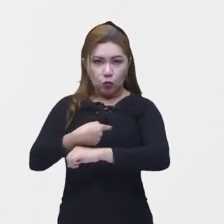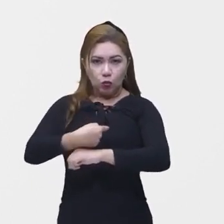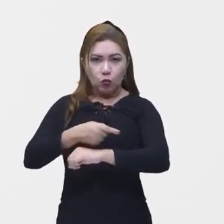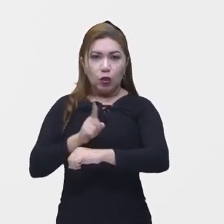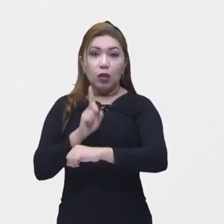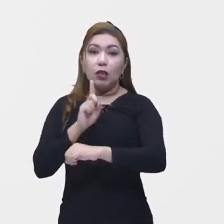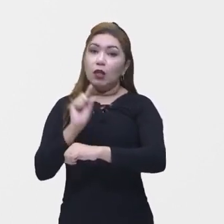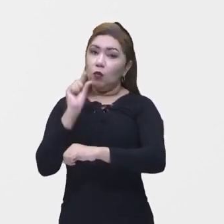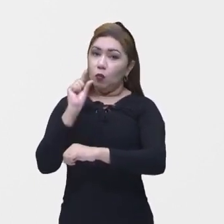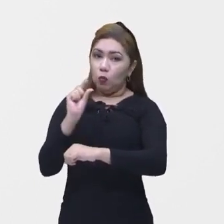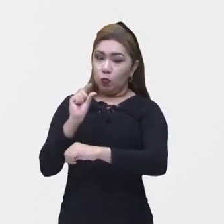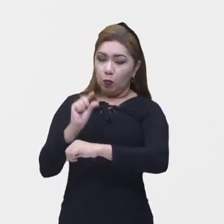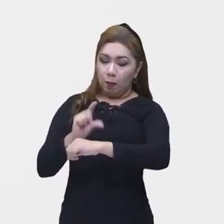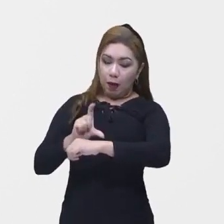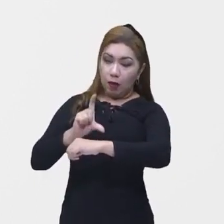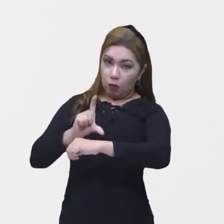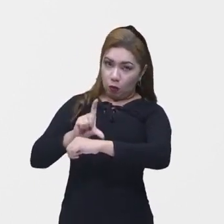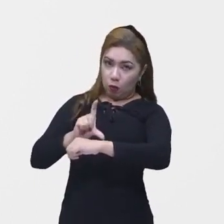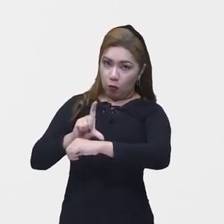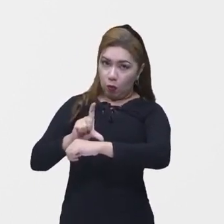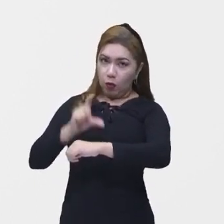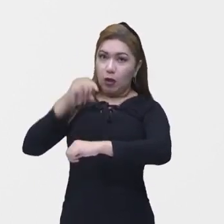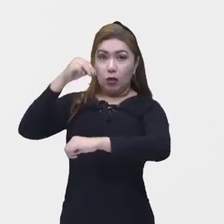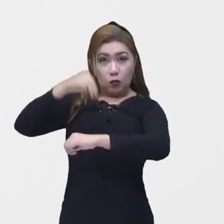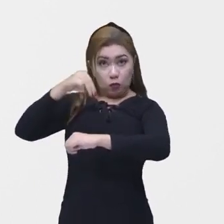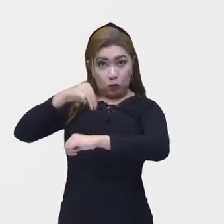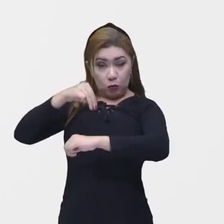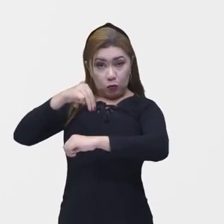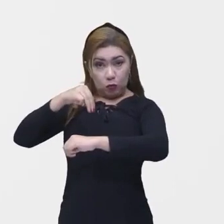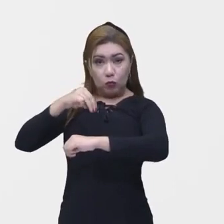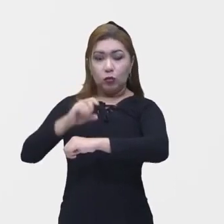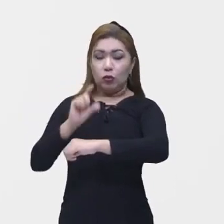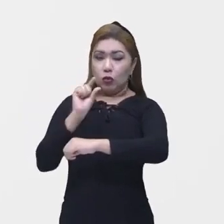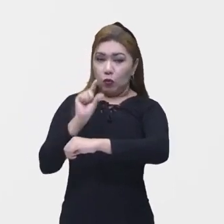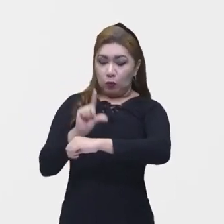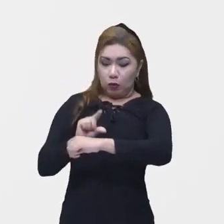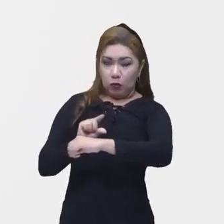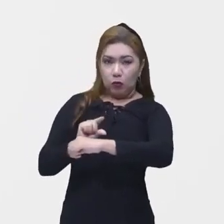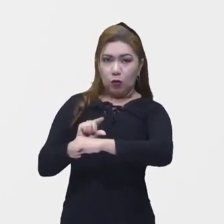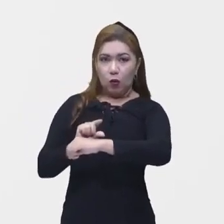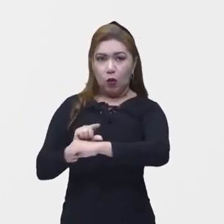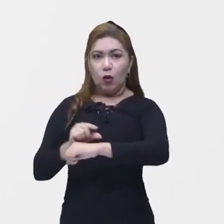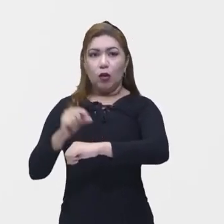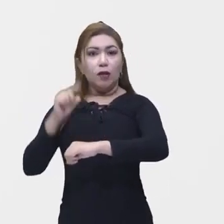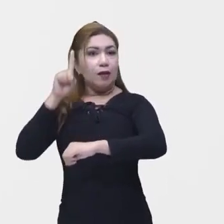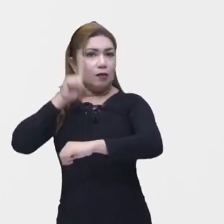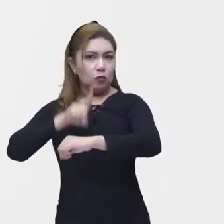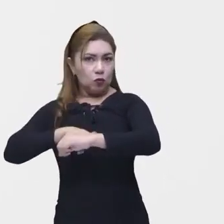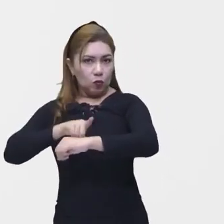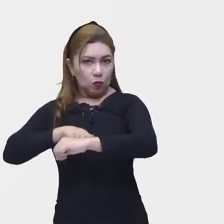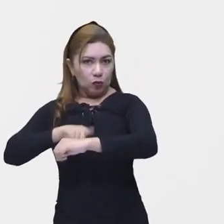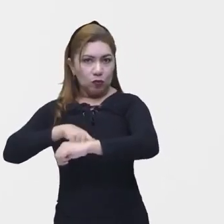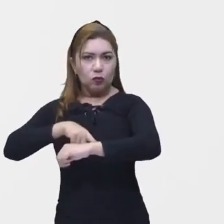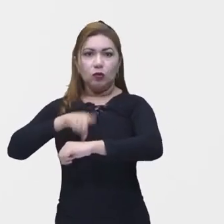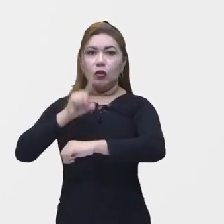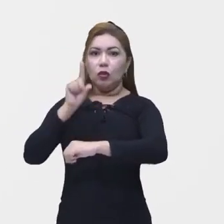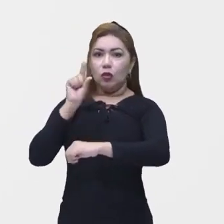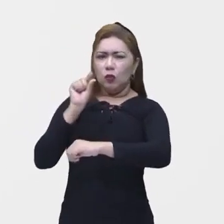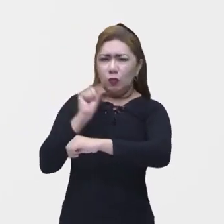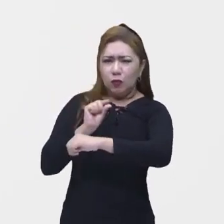indica minutos, um ponteiro pequeno, que indica as horas, e aquele mais fininho, que indica os